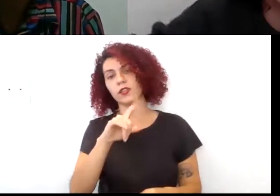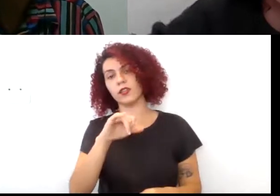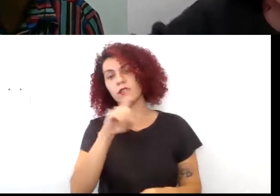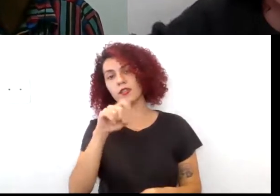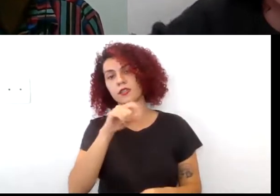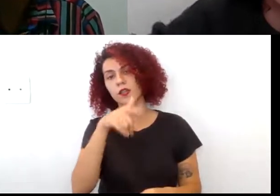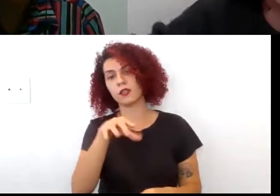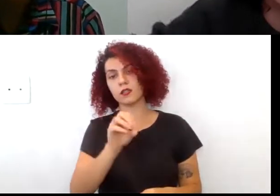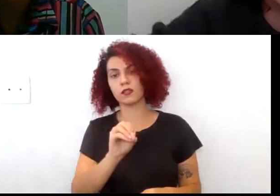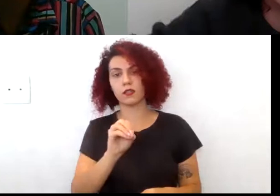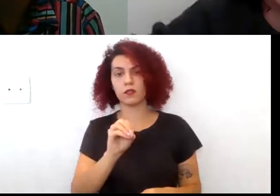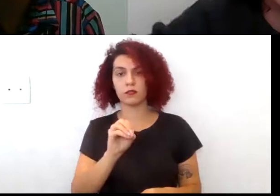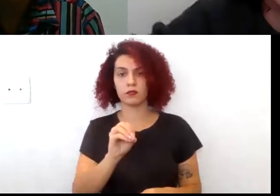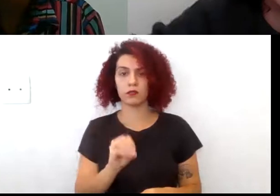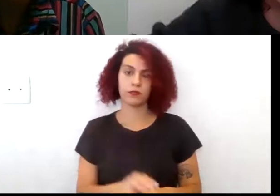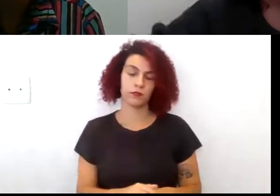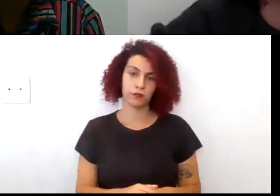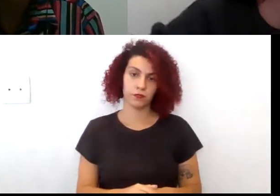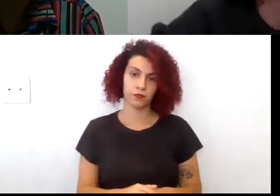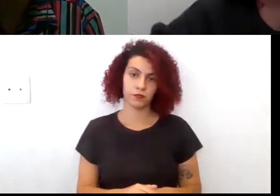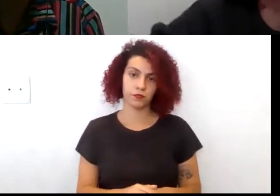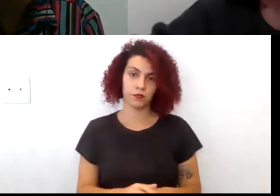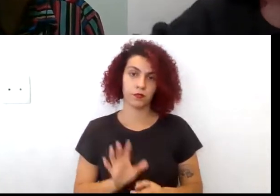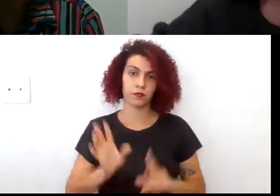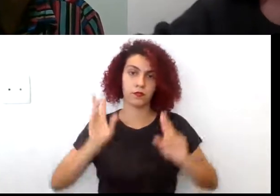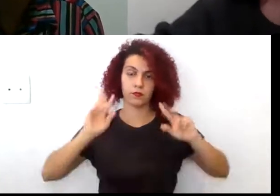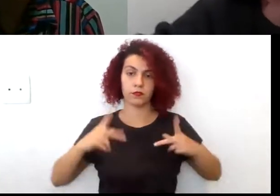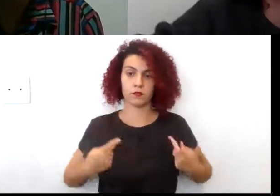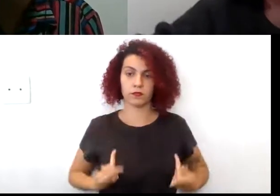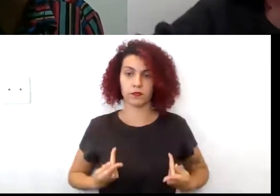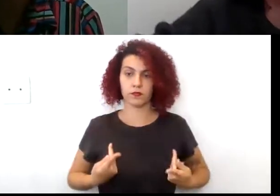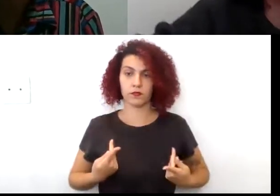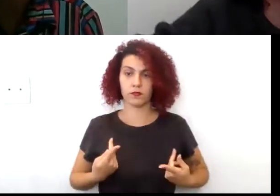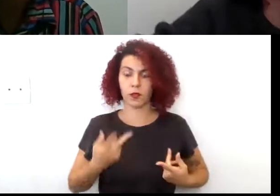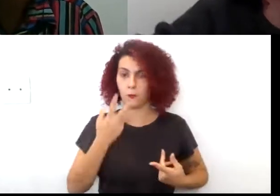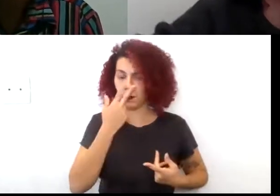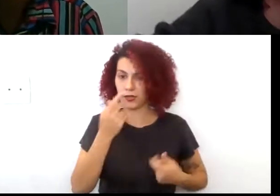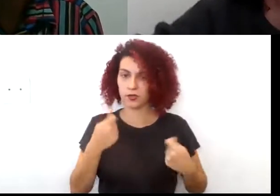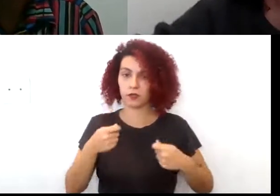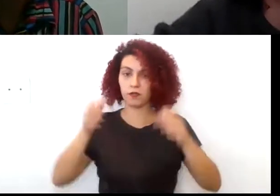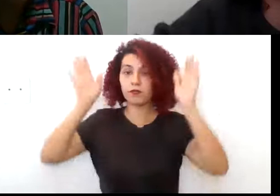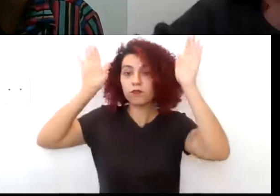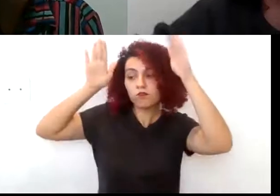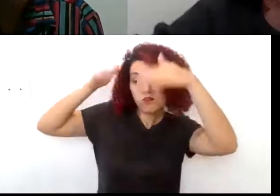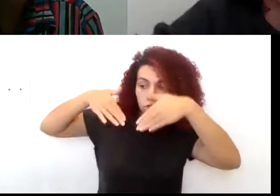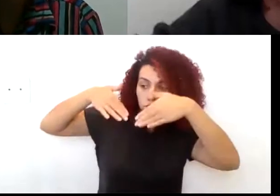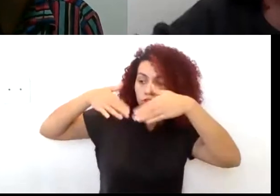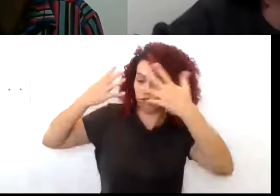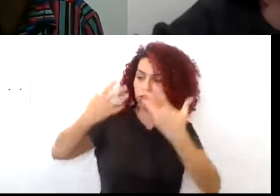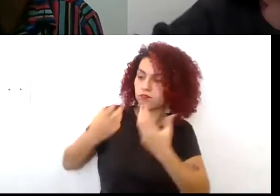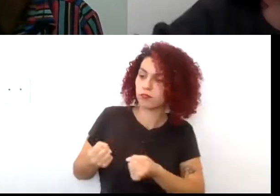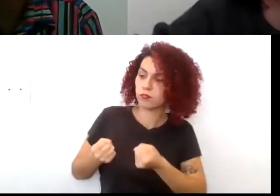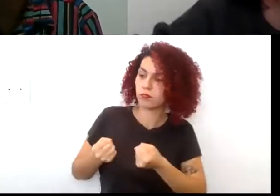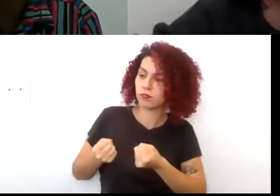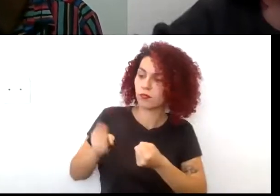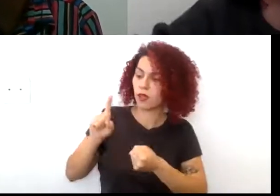de domesticação ser humano essa doméstico vai ser domesticado o ser humano é um